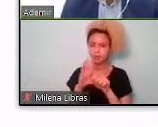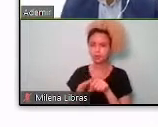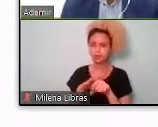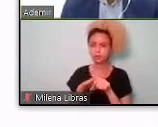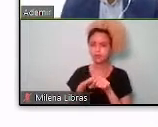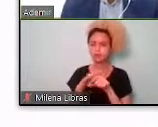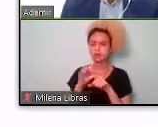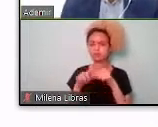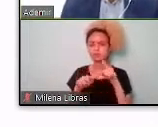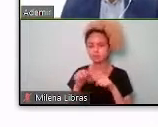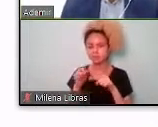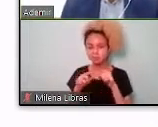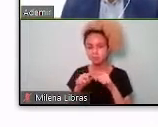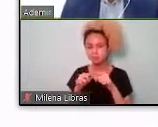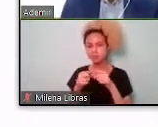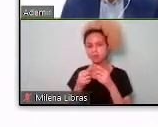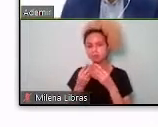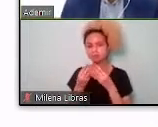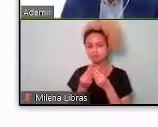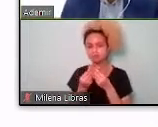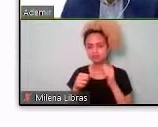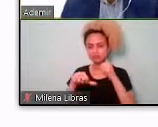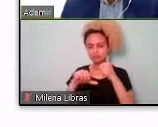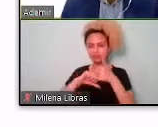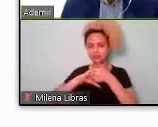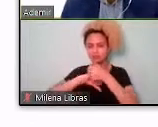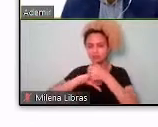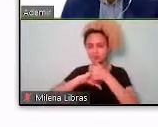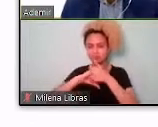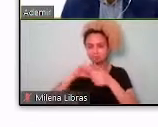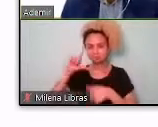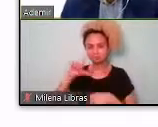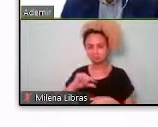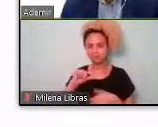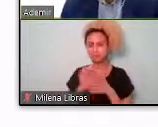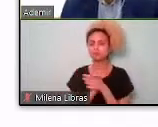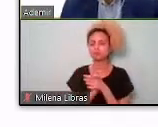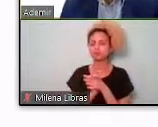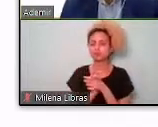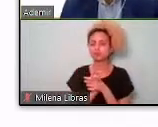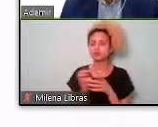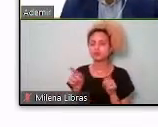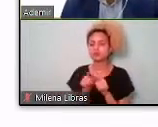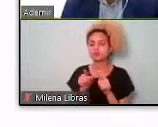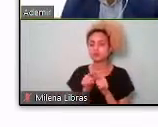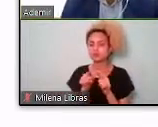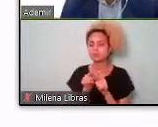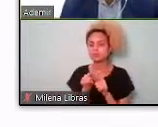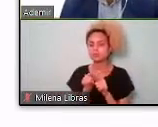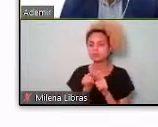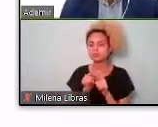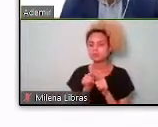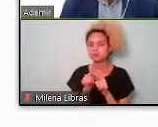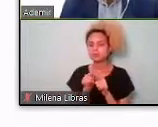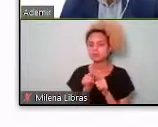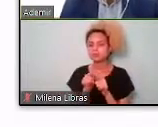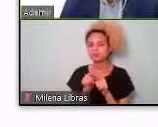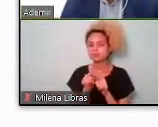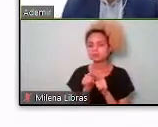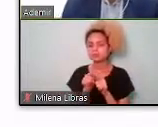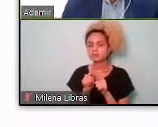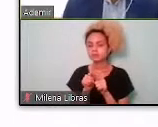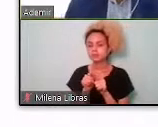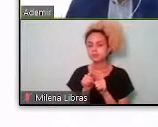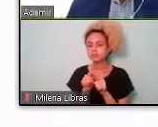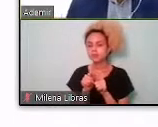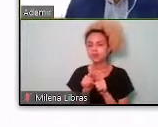qualidade. Quando tem intervenções diversas, sobrecargas, intervenções inconsequentes, e pode ter aí